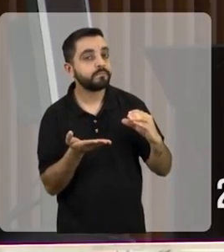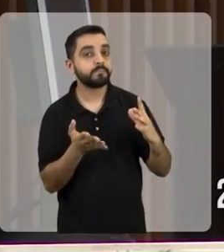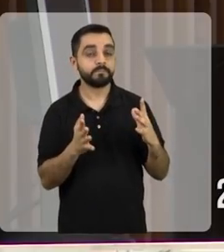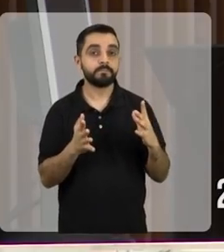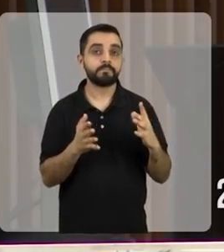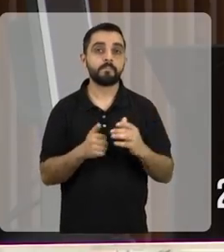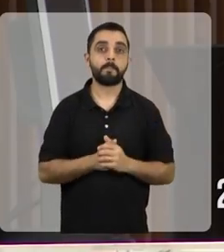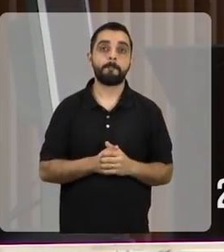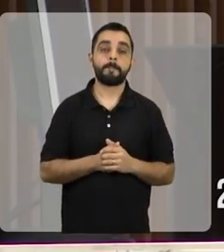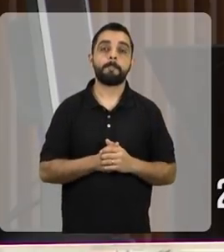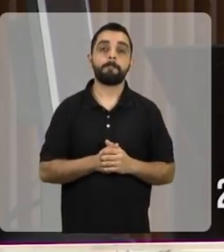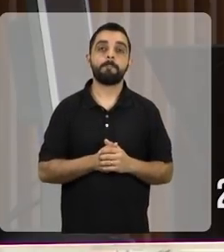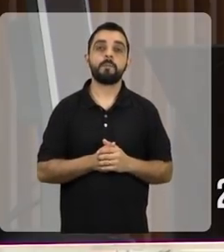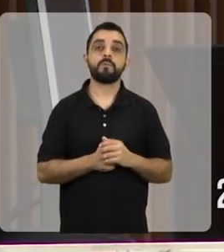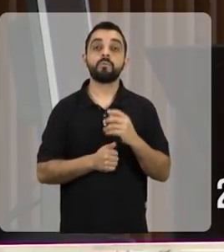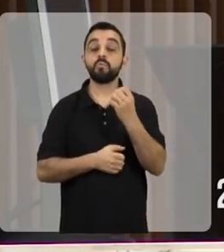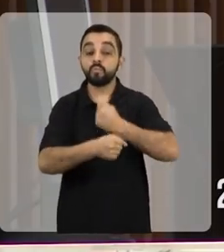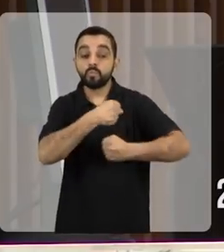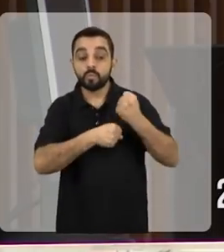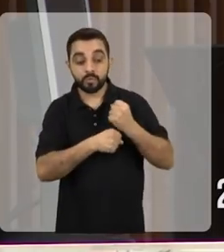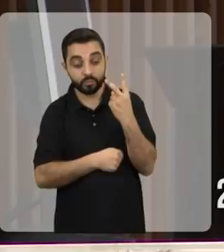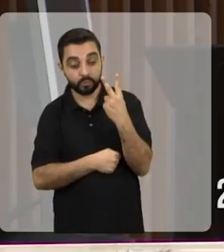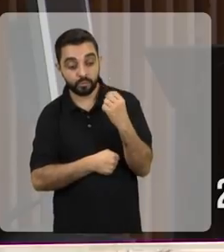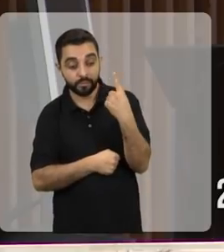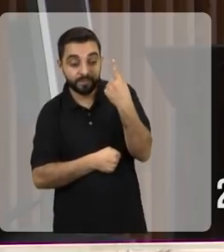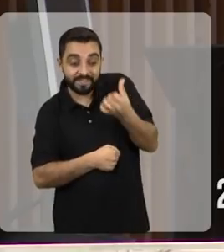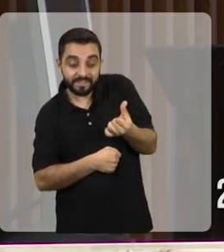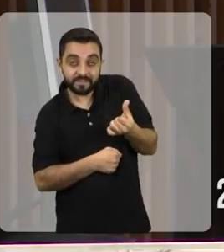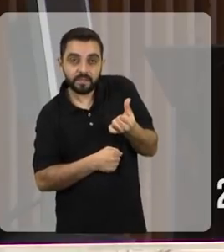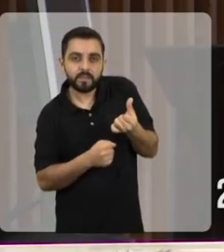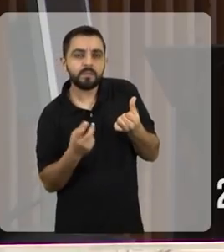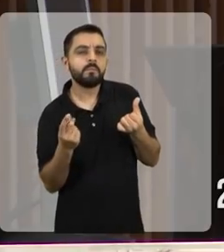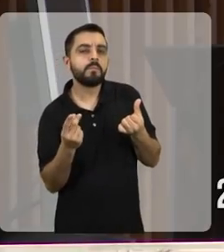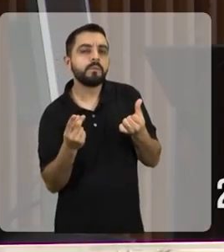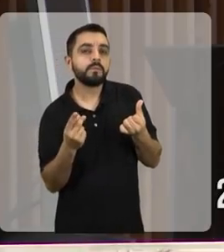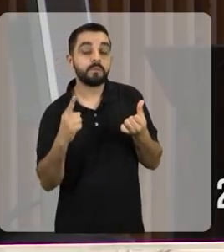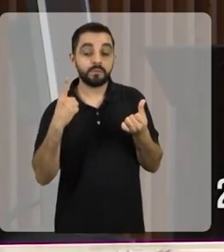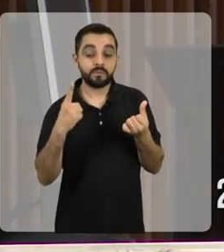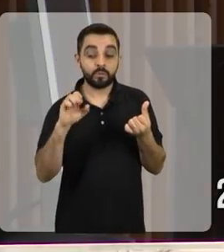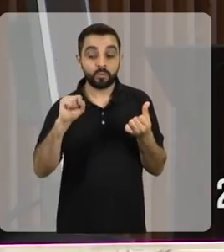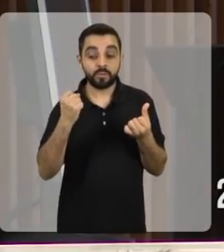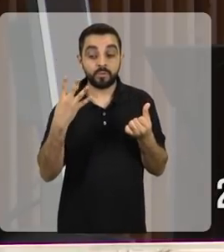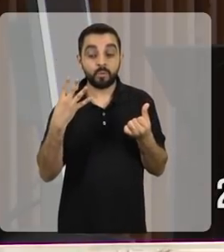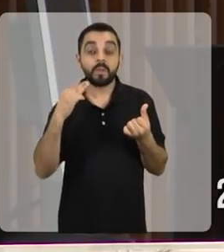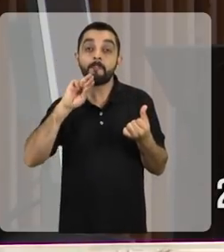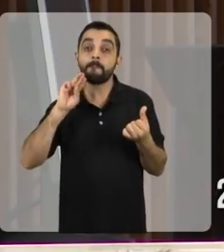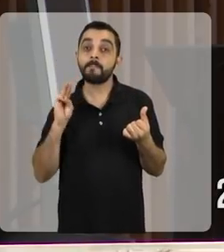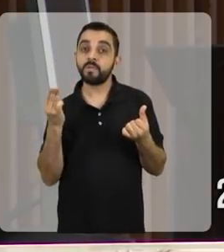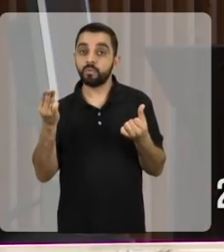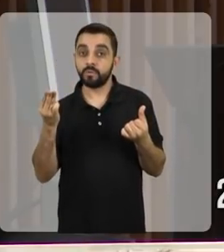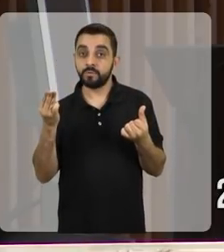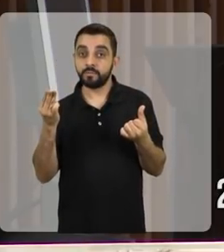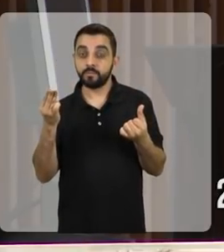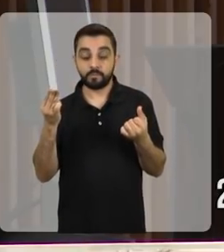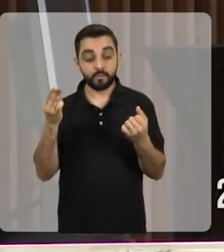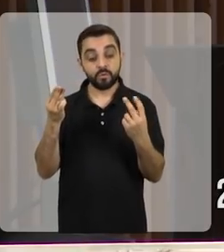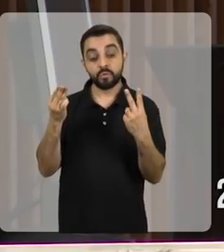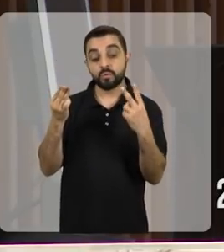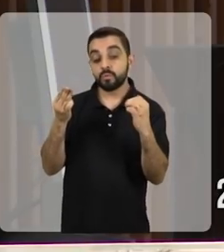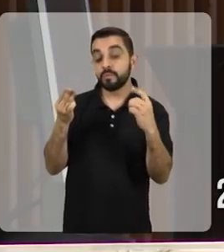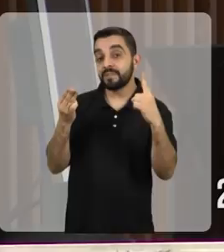centralizado de 2016 foi de 184 milhões em 2017